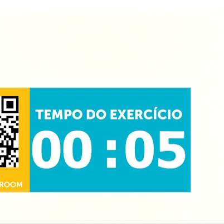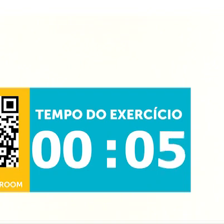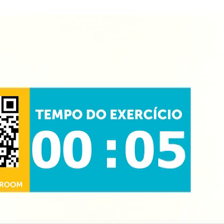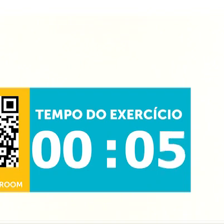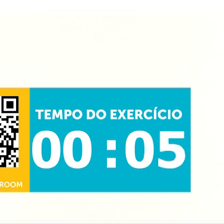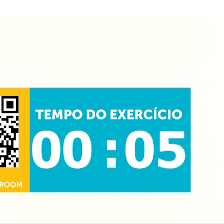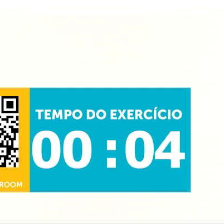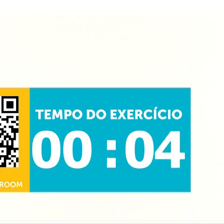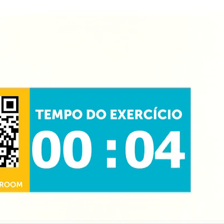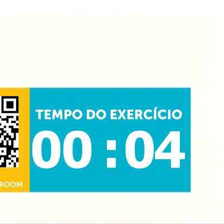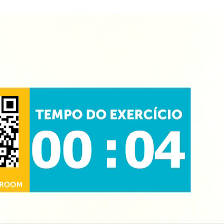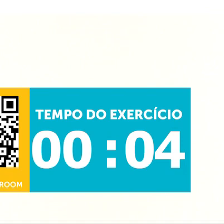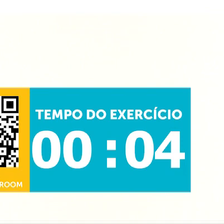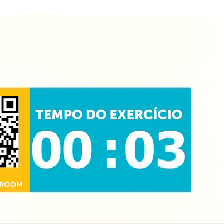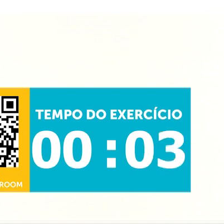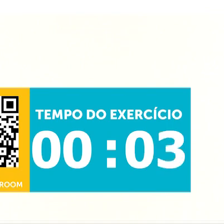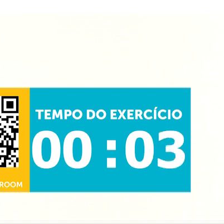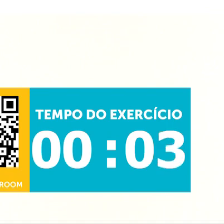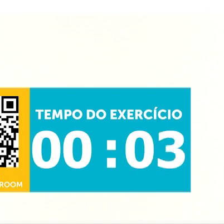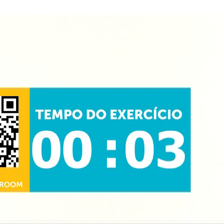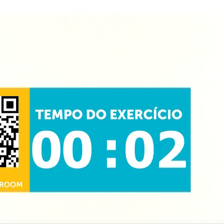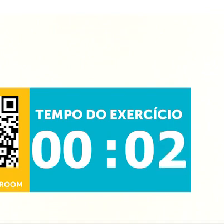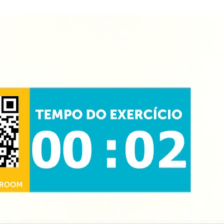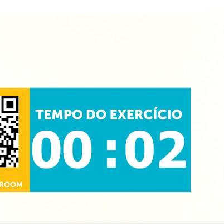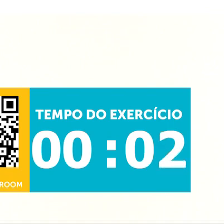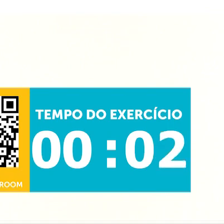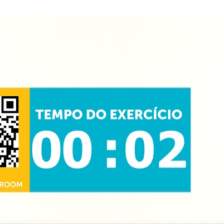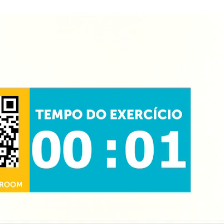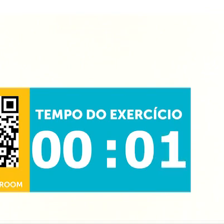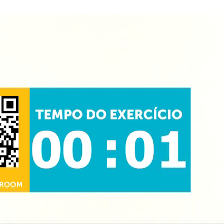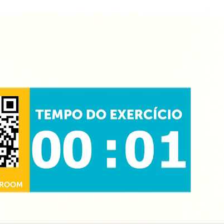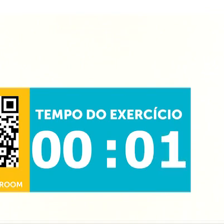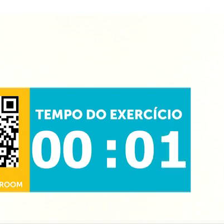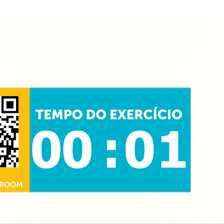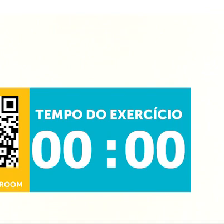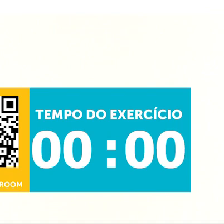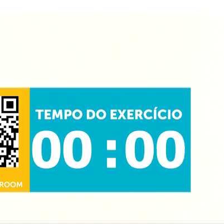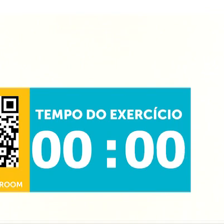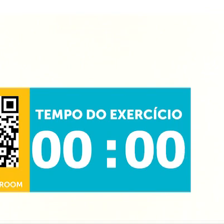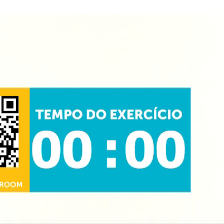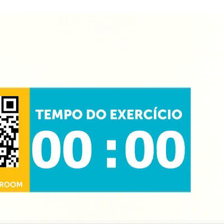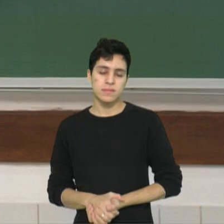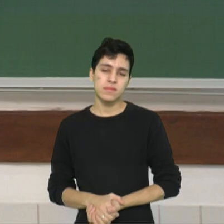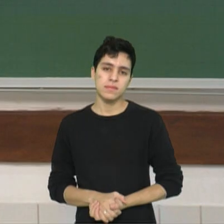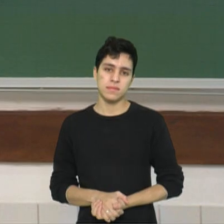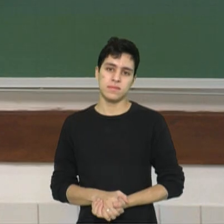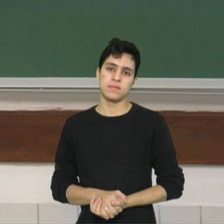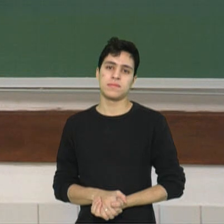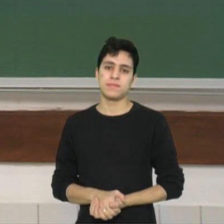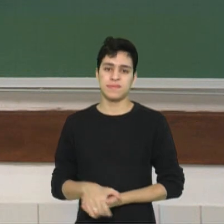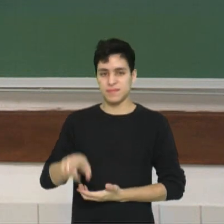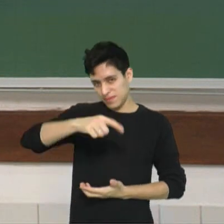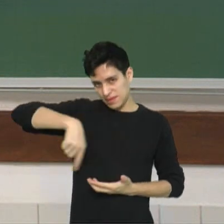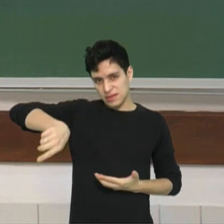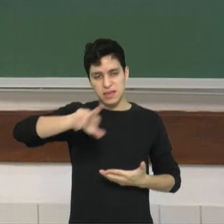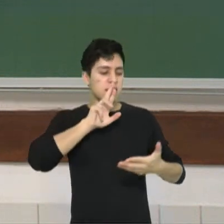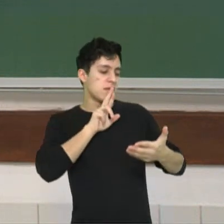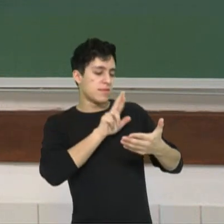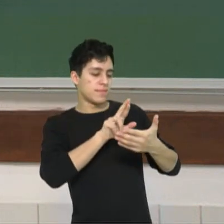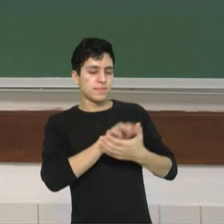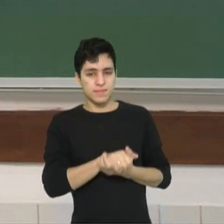é Morrer antes dos 100 anos, onde ele coloca alguns argumentos, alguns posicionamentos a respeito